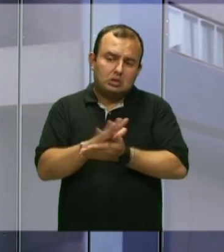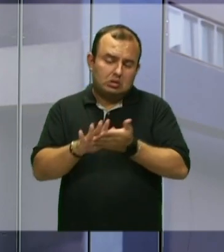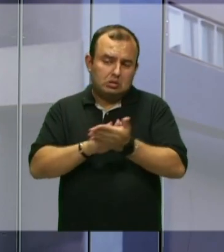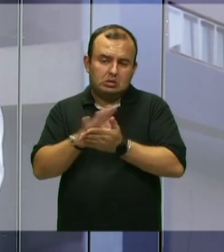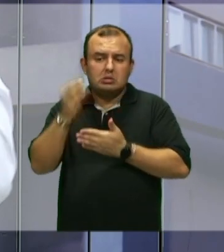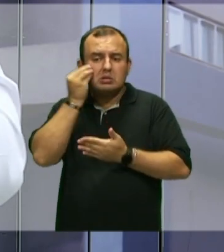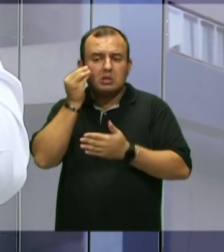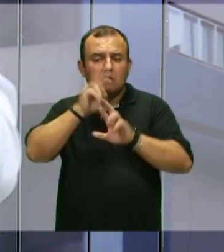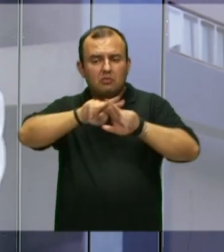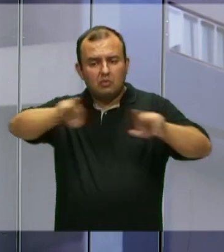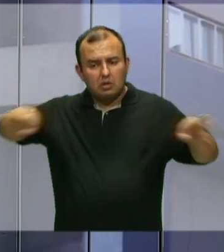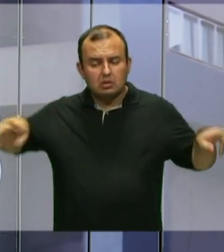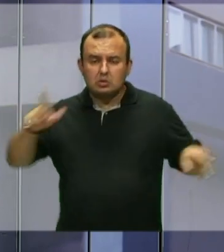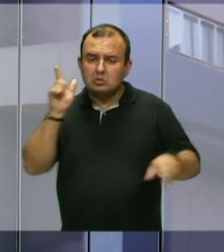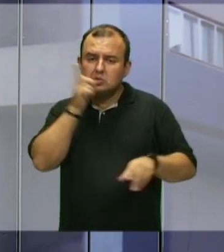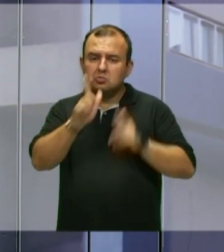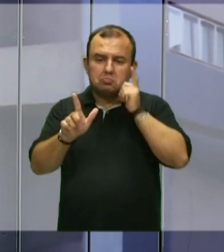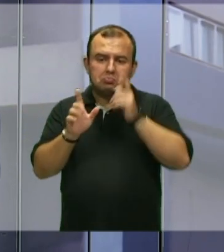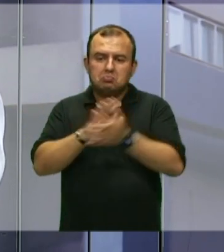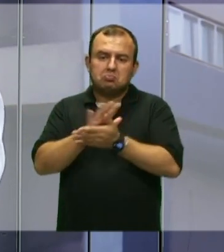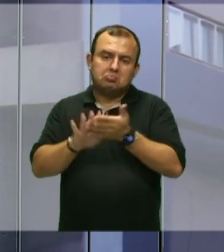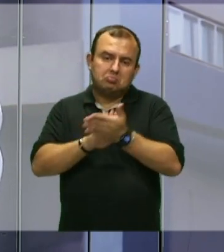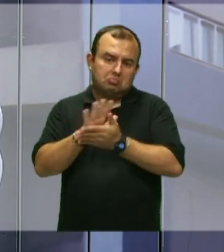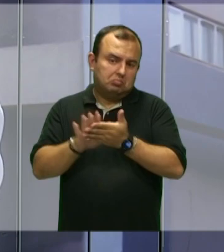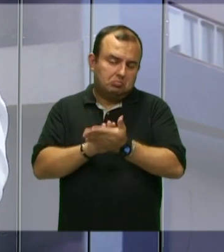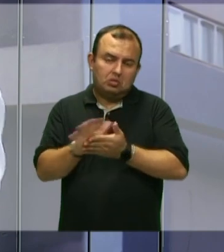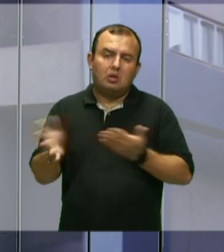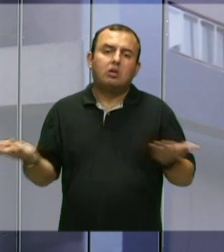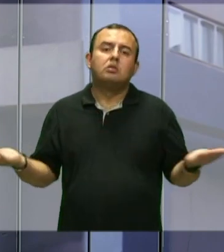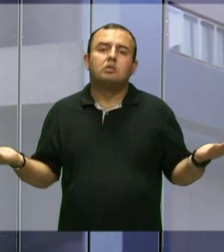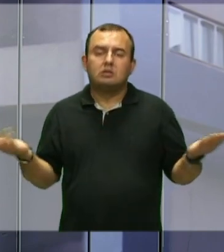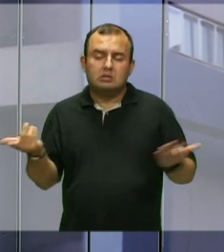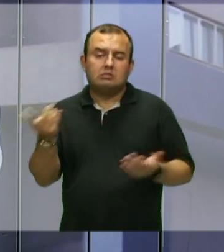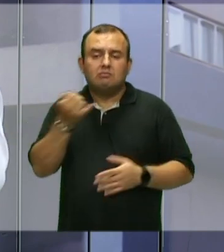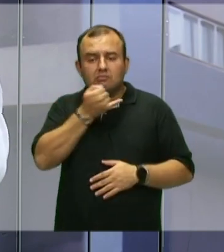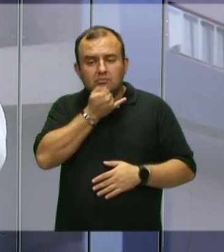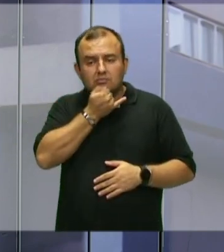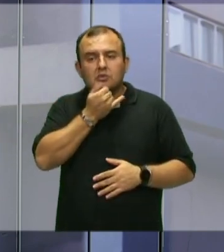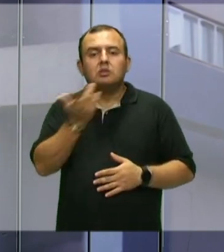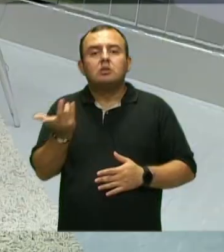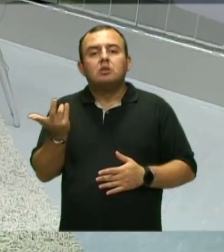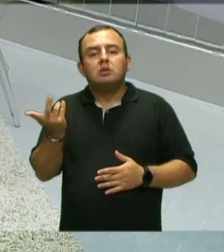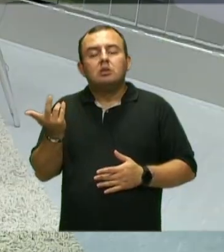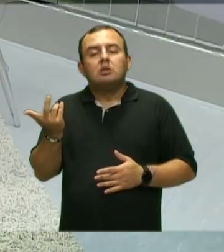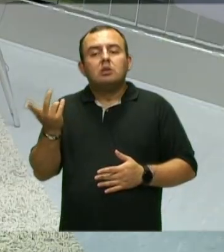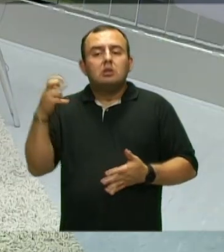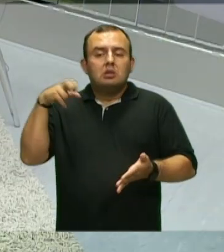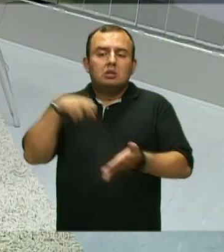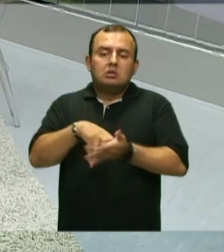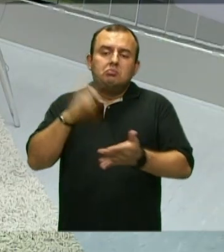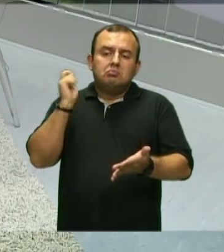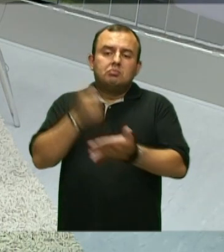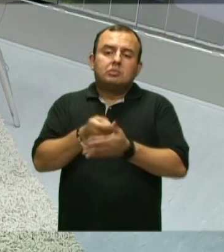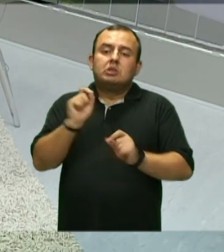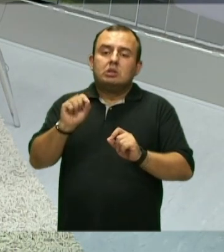tiveram êxito em nenhumas delas, então, assim, infelizmente, quem acaba pagando o preço é o município de Itajaí. E é